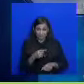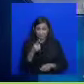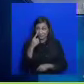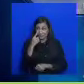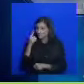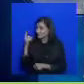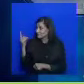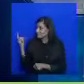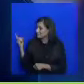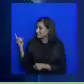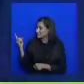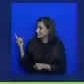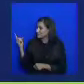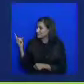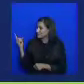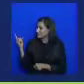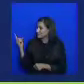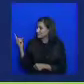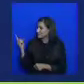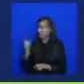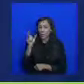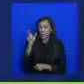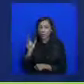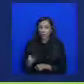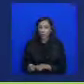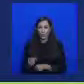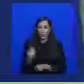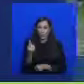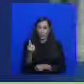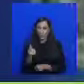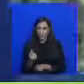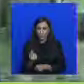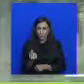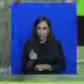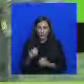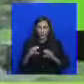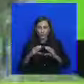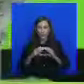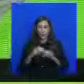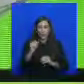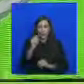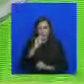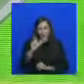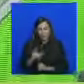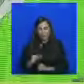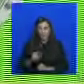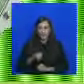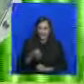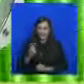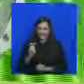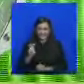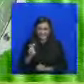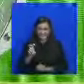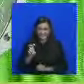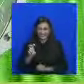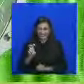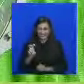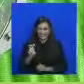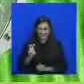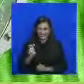bola sorteada para a coluna 1. E já temos bola azul número 5.